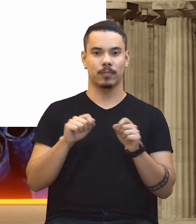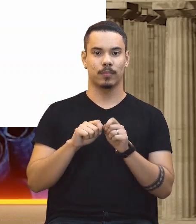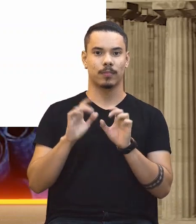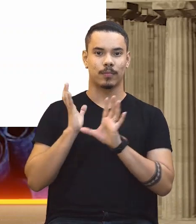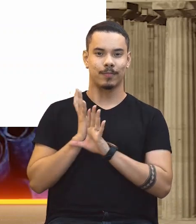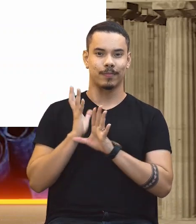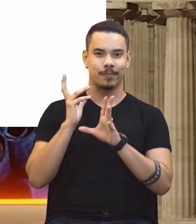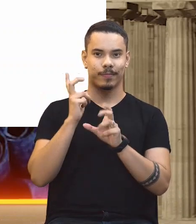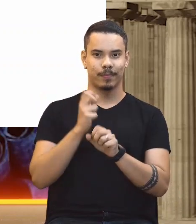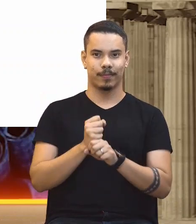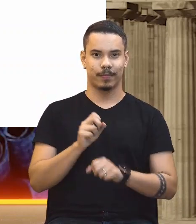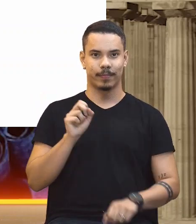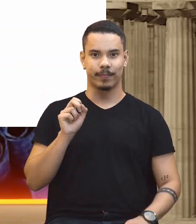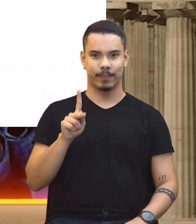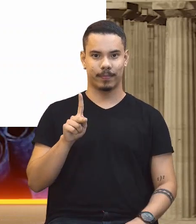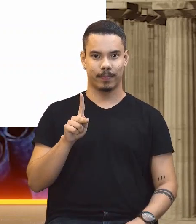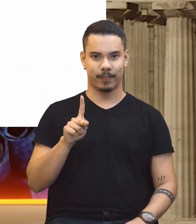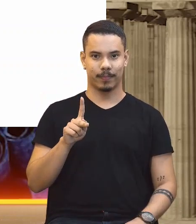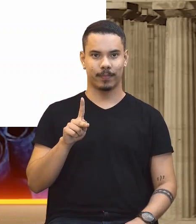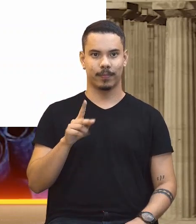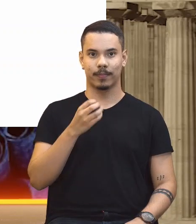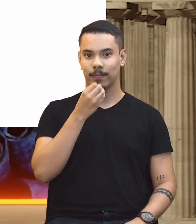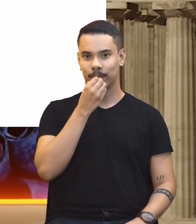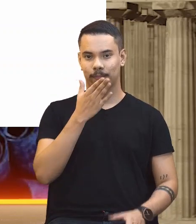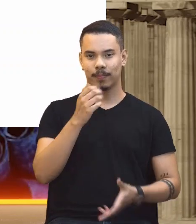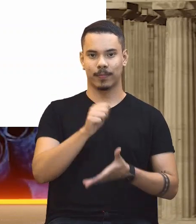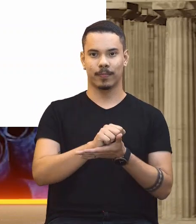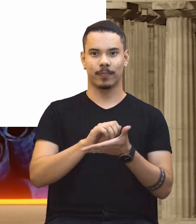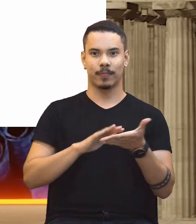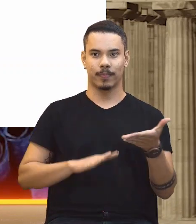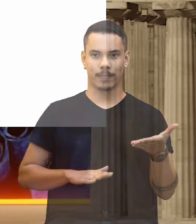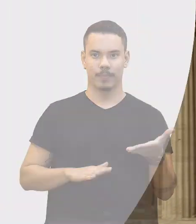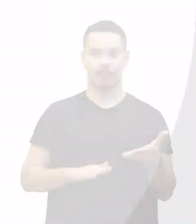revisão, ok? Até mais. Boa atividade.